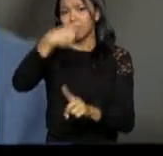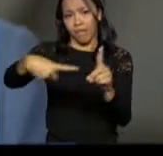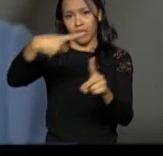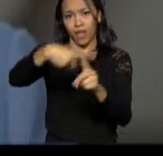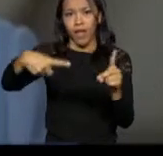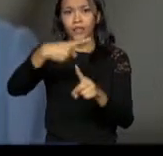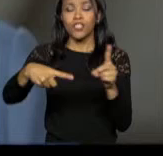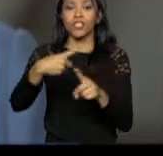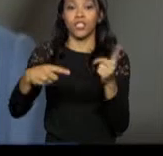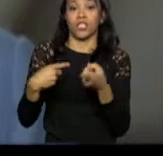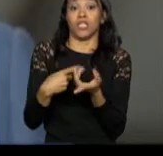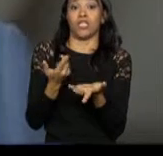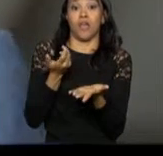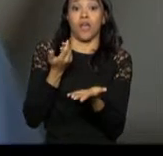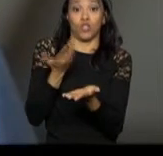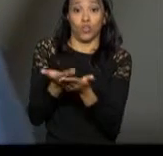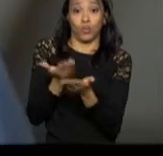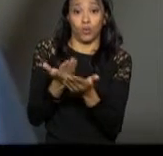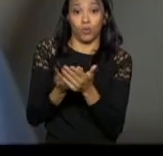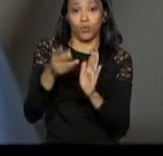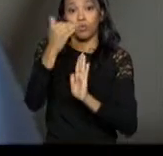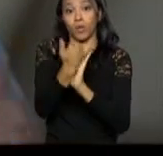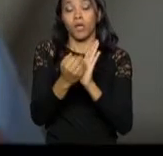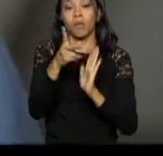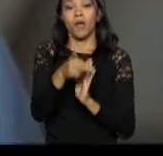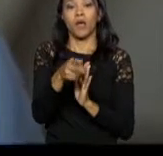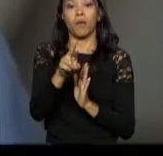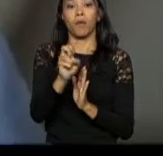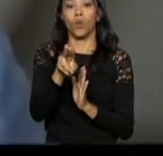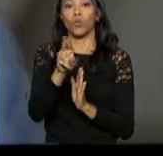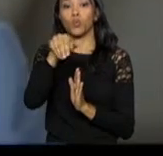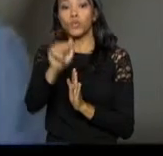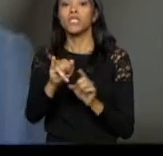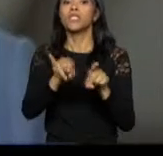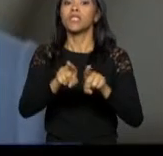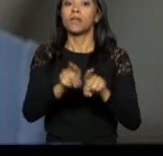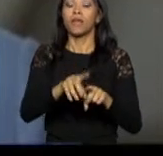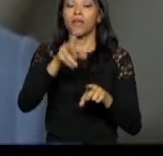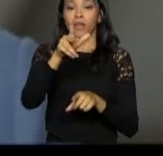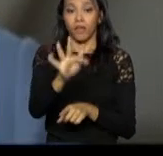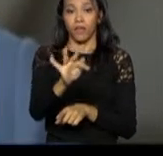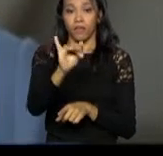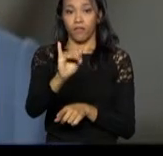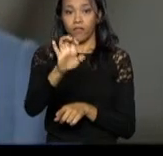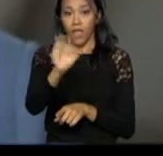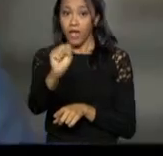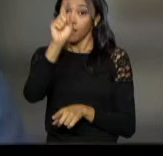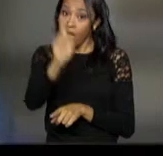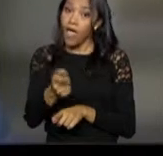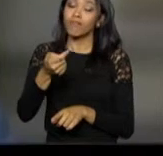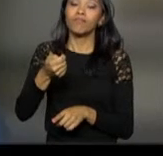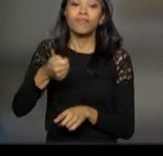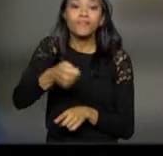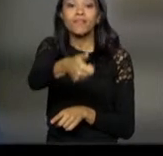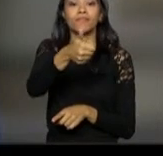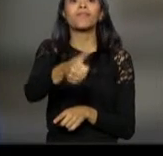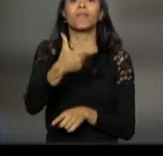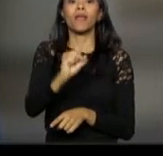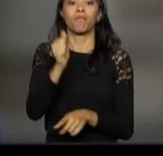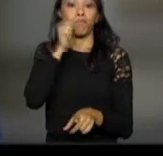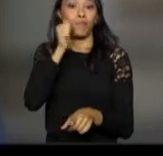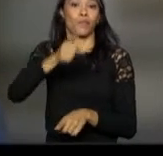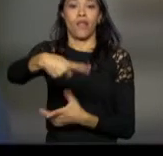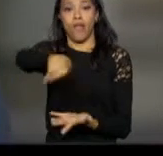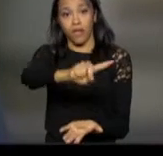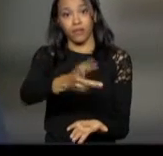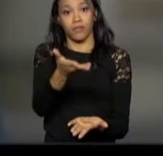das bolsas do ProUni e dos financiamentos do FIES têm sido concedidos a mulheres. Essa nova realidade